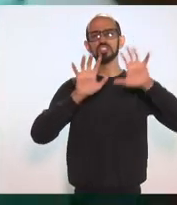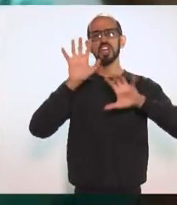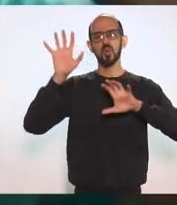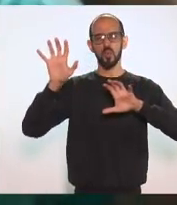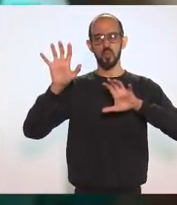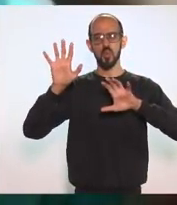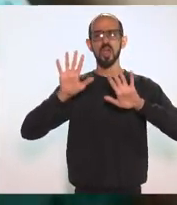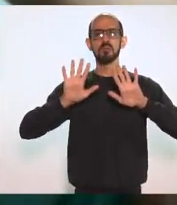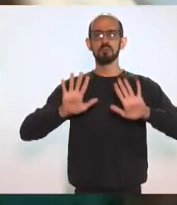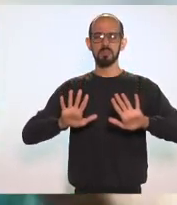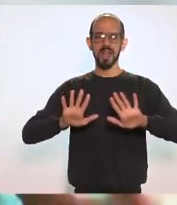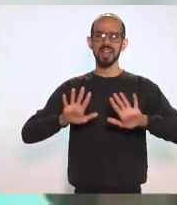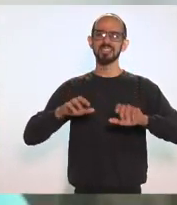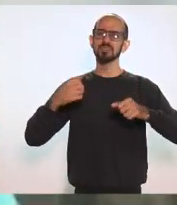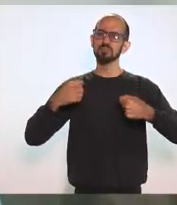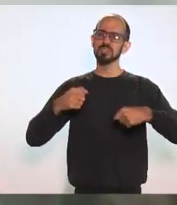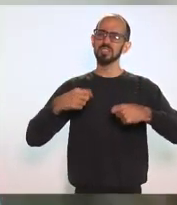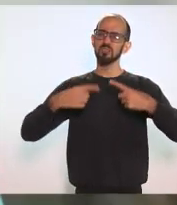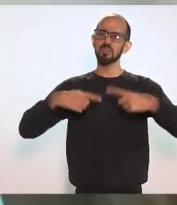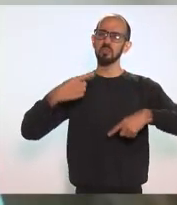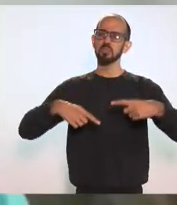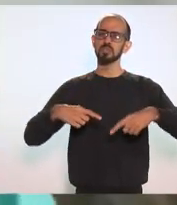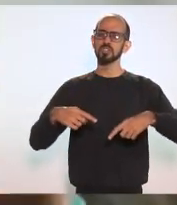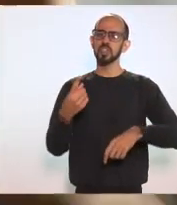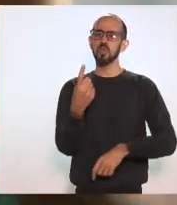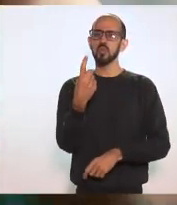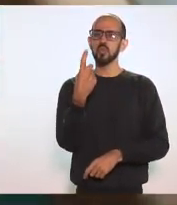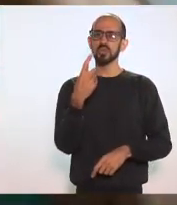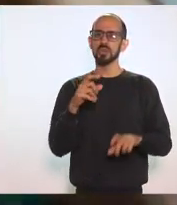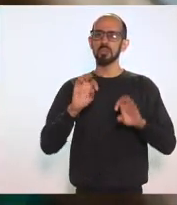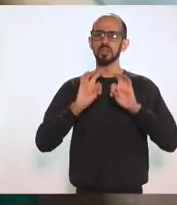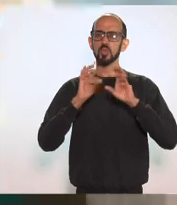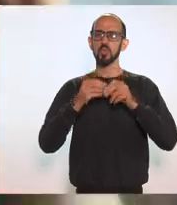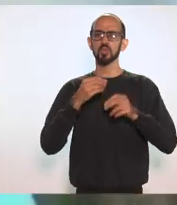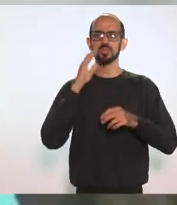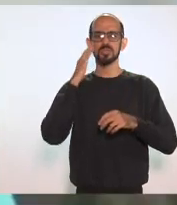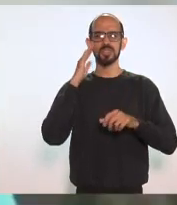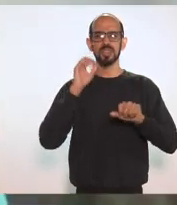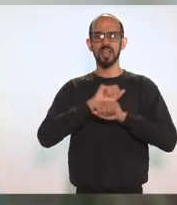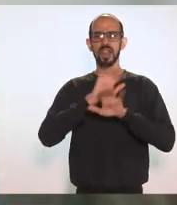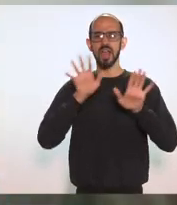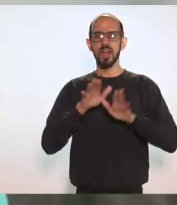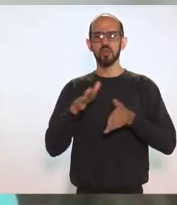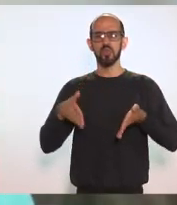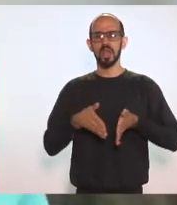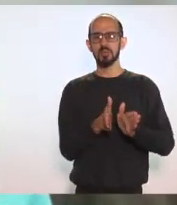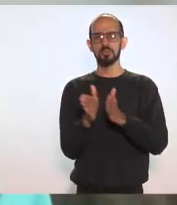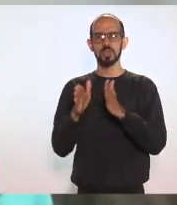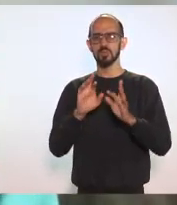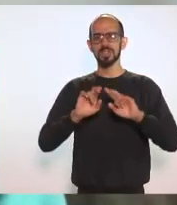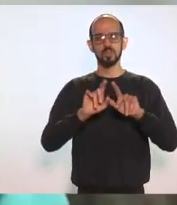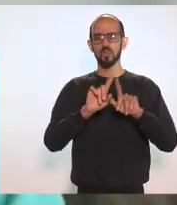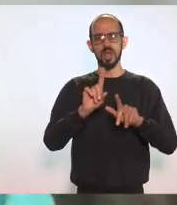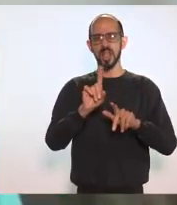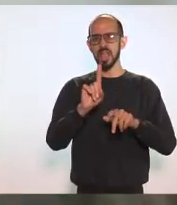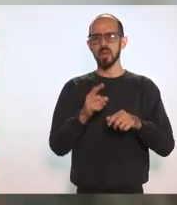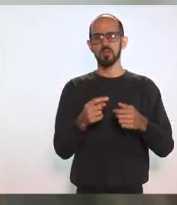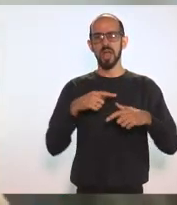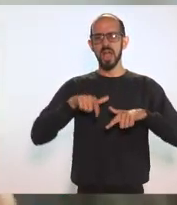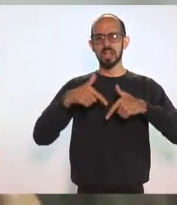mas que tivesse uma política unificada para todo mundo entender que esse era o caminho, e não ações isoladas